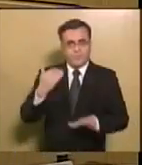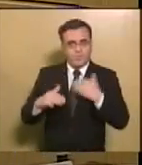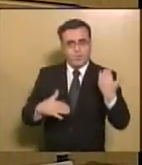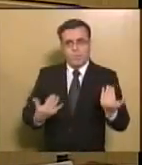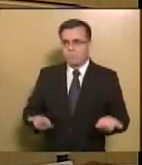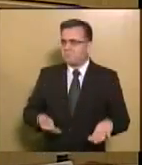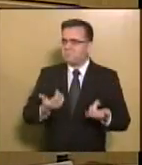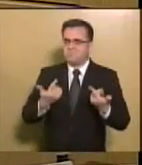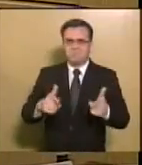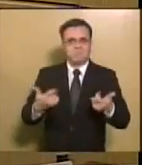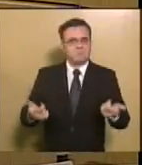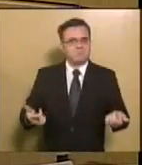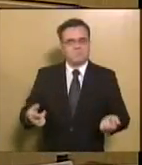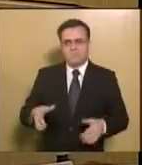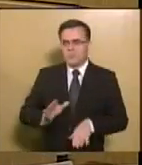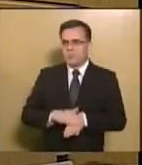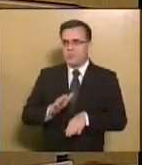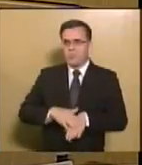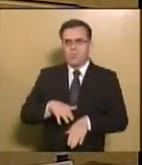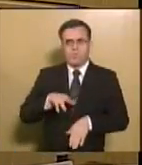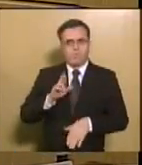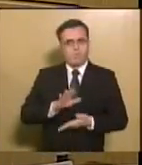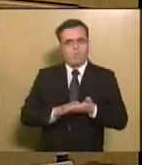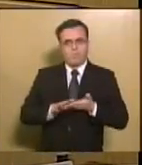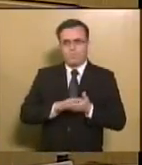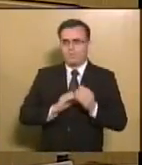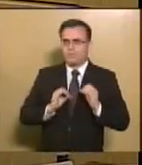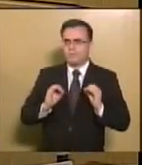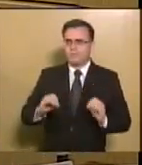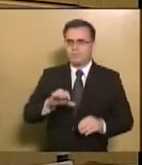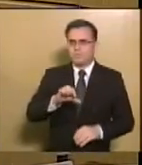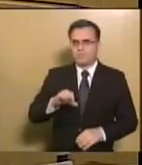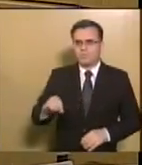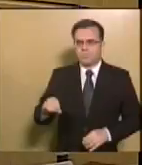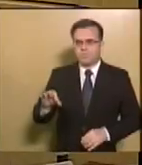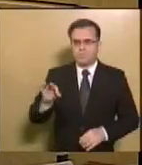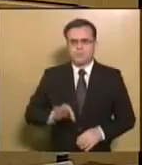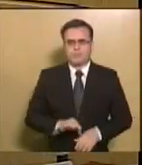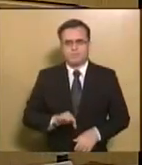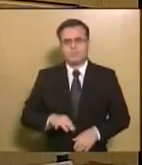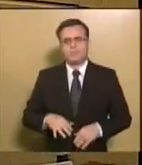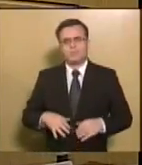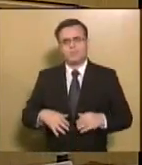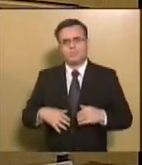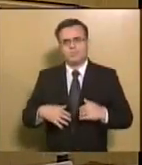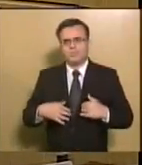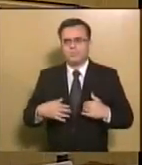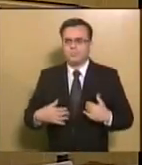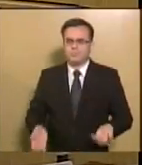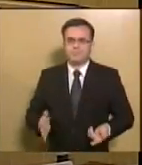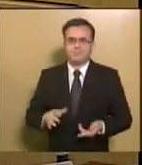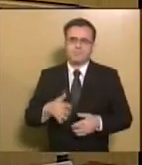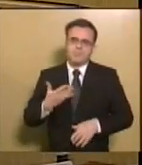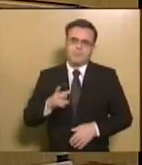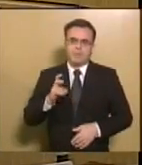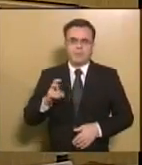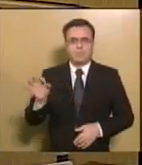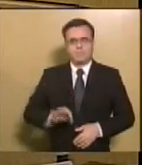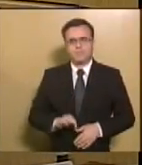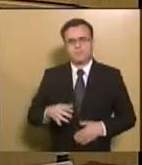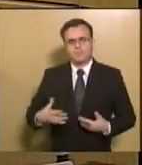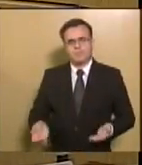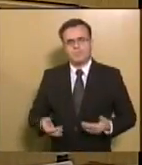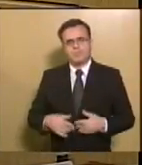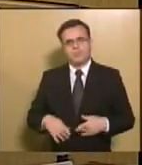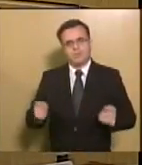sem uma autoria definida, é muito alto, é mais de 90% de elucidação, fica na casa dos 5%, ou seja,